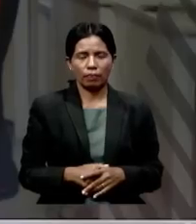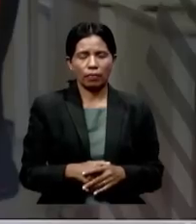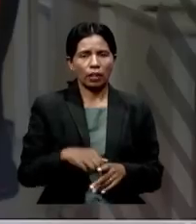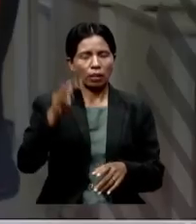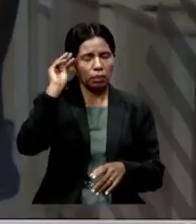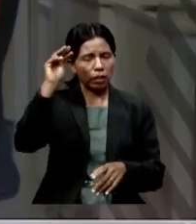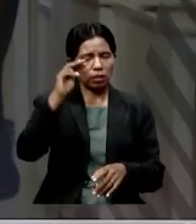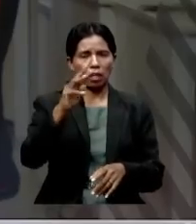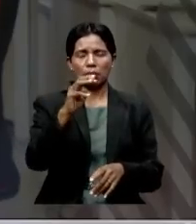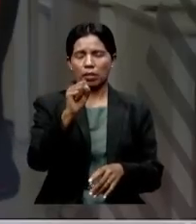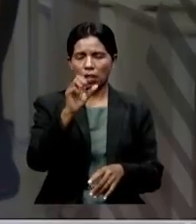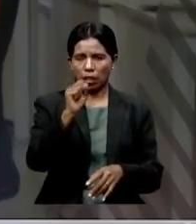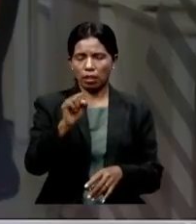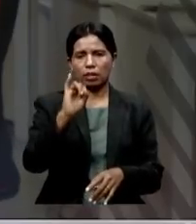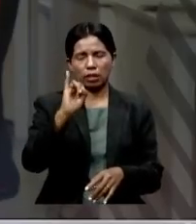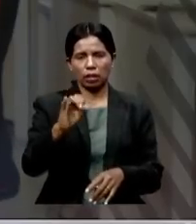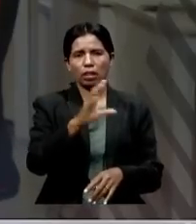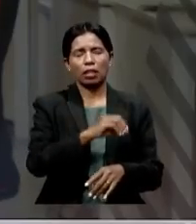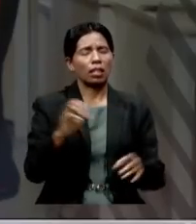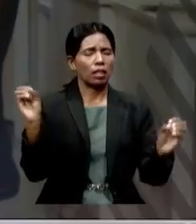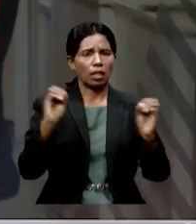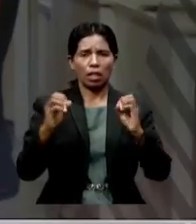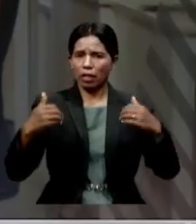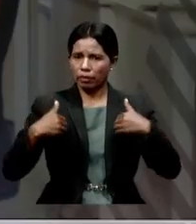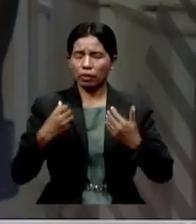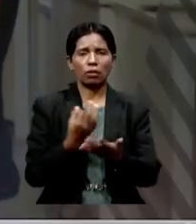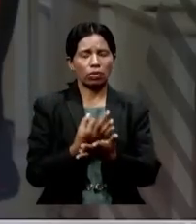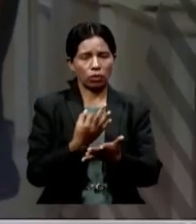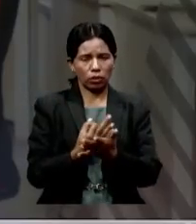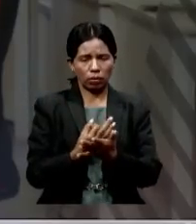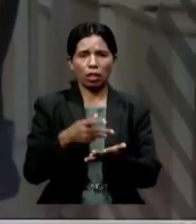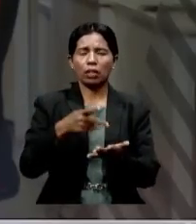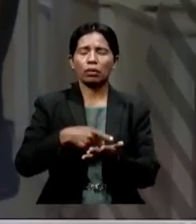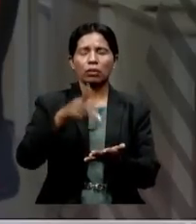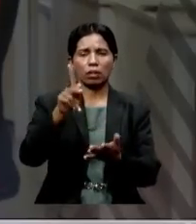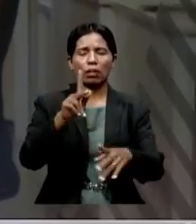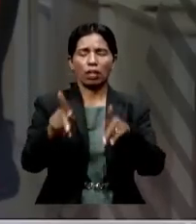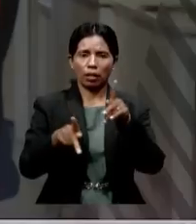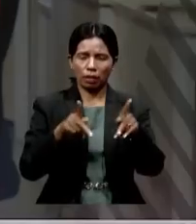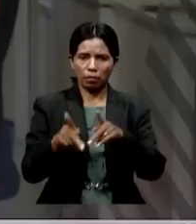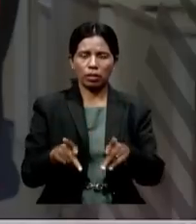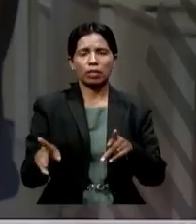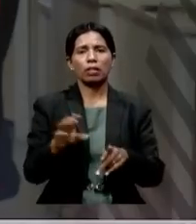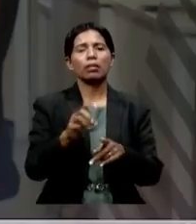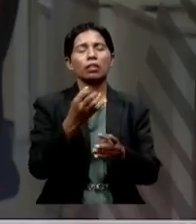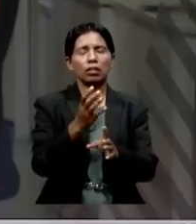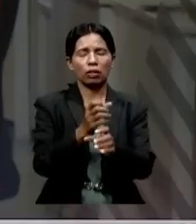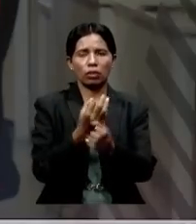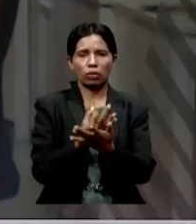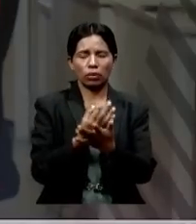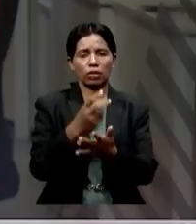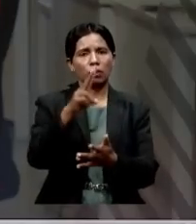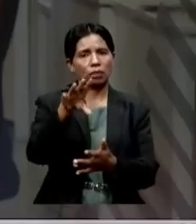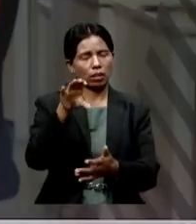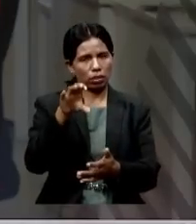Ministério de Solidariedade Social e Inclusão, la IHA ONU Orçamento, atuselo reclamante subsídio fim do ano dólar